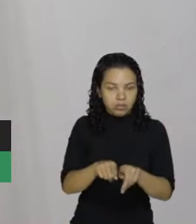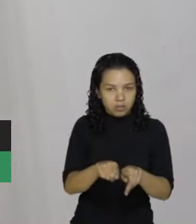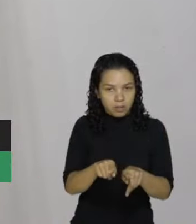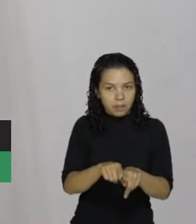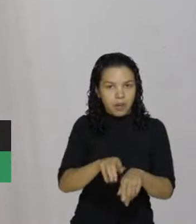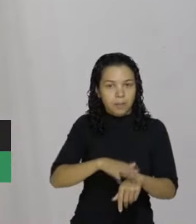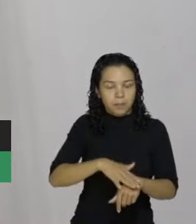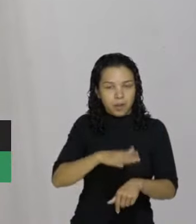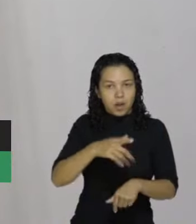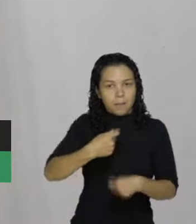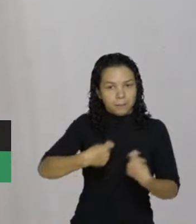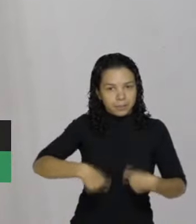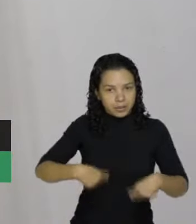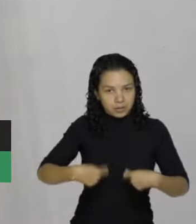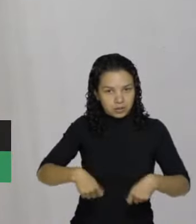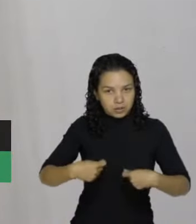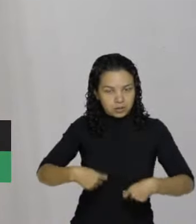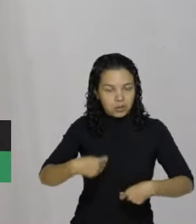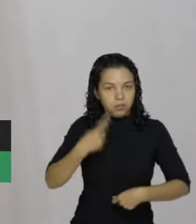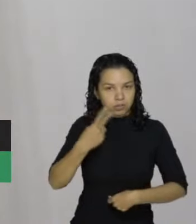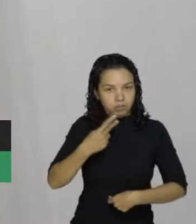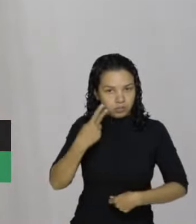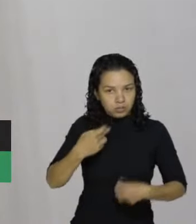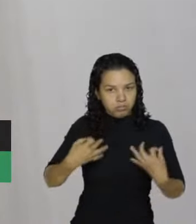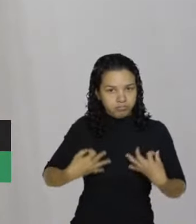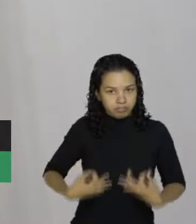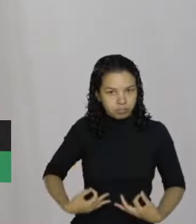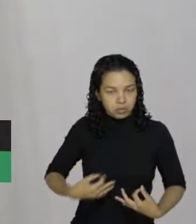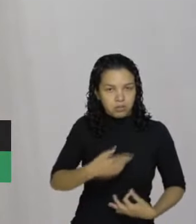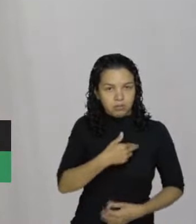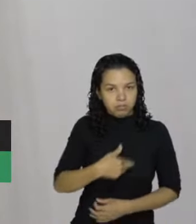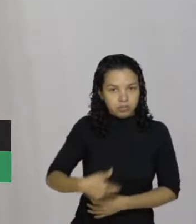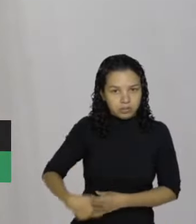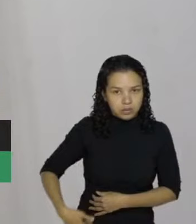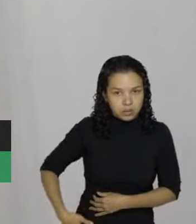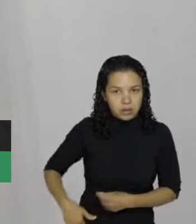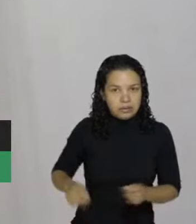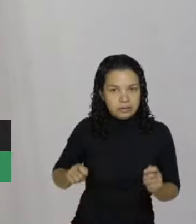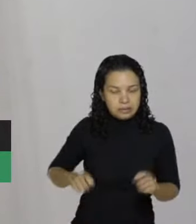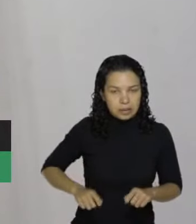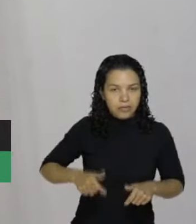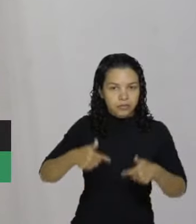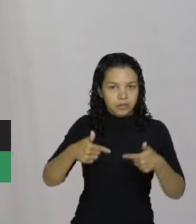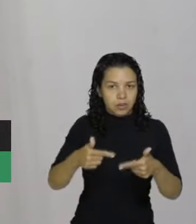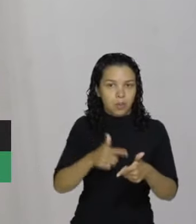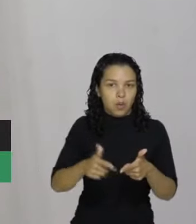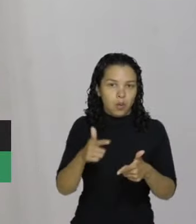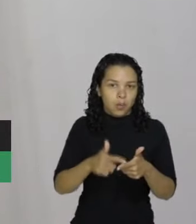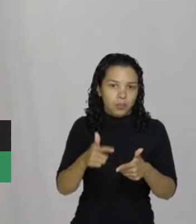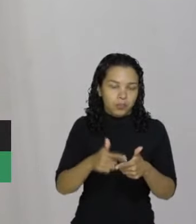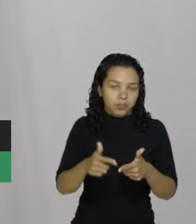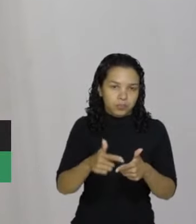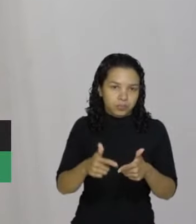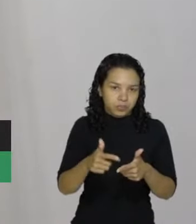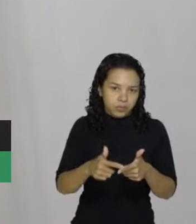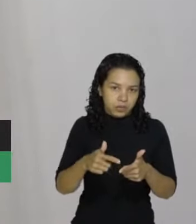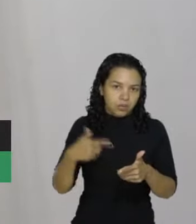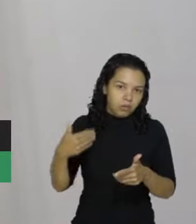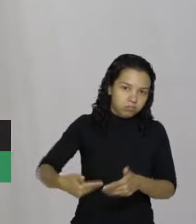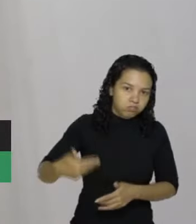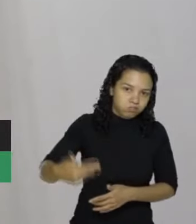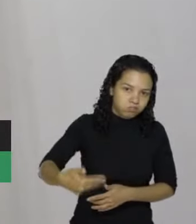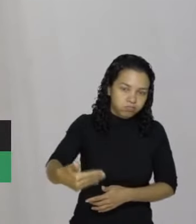é preciso ter condições políticas, democráticas e republicanas para enfrentar esses problemas que eles são recorrentes